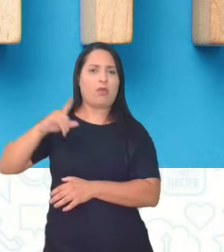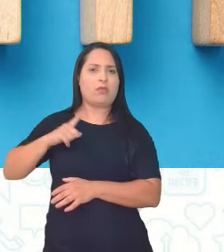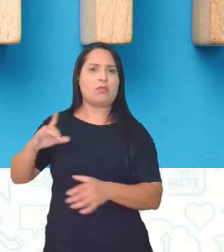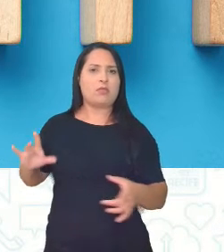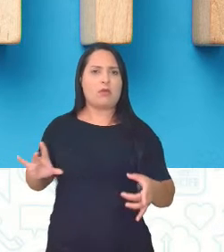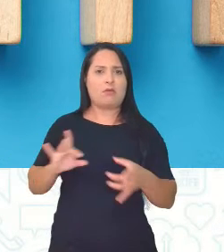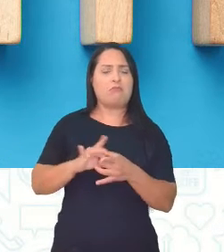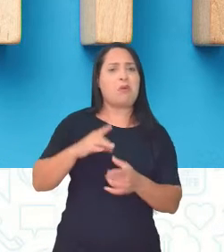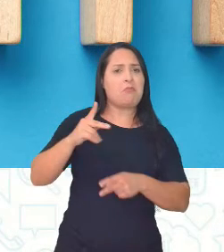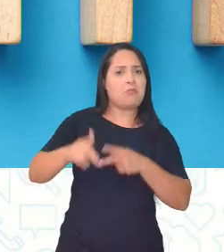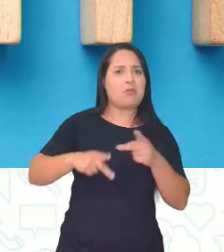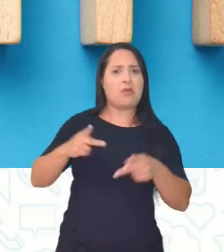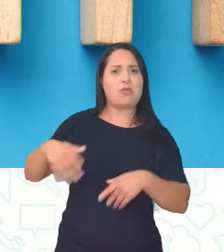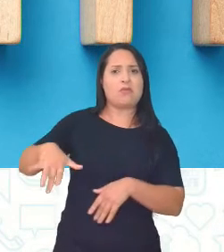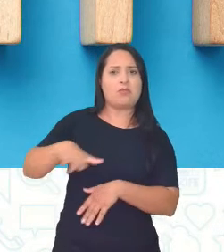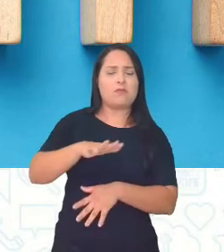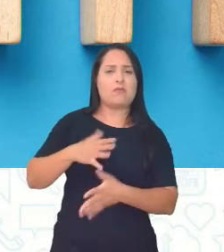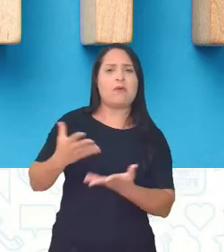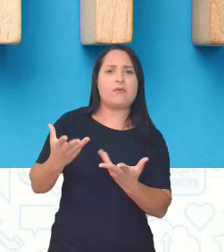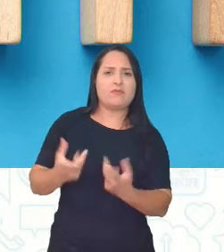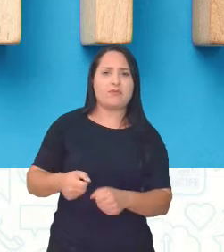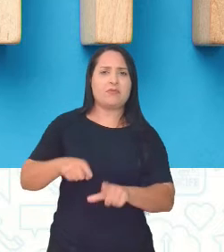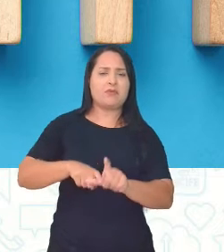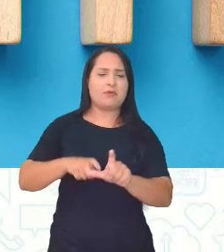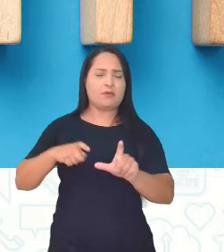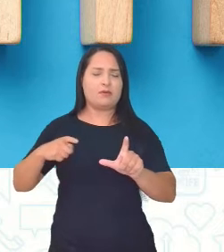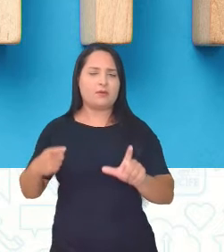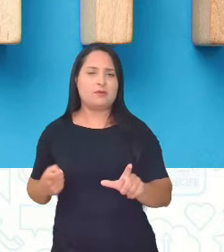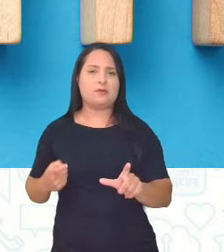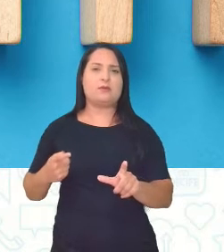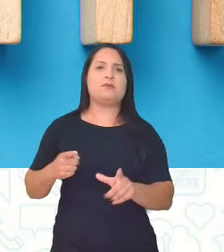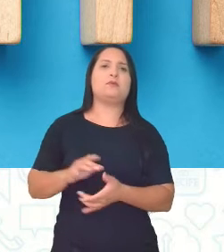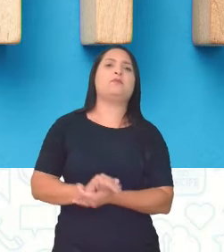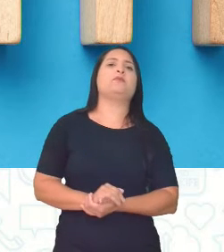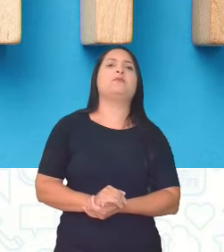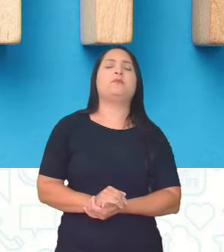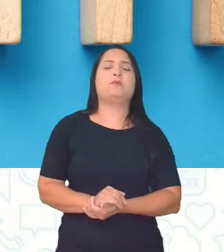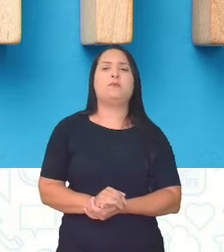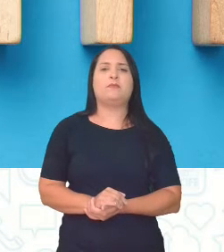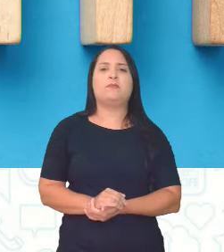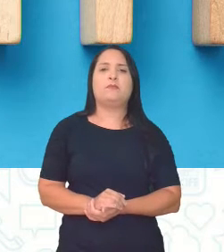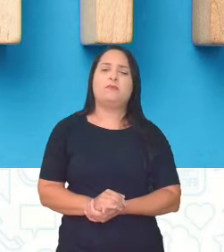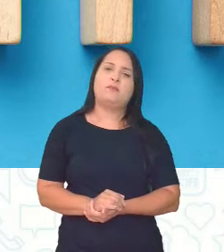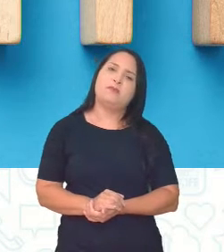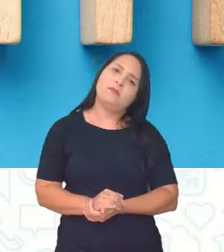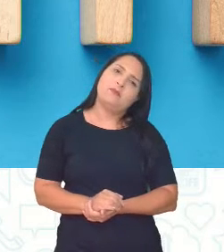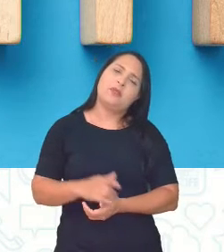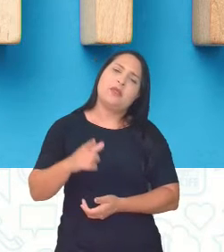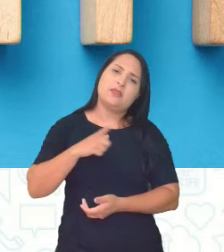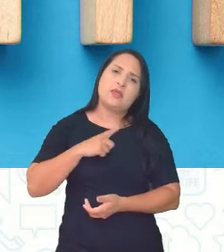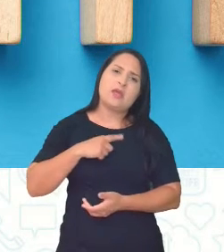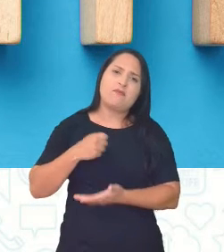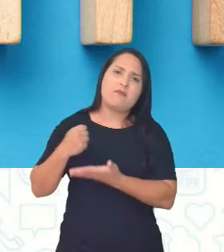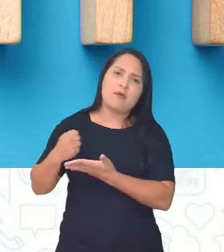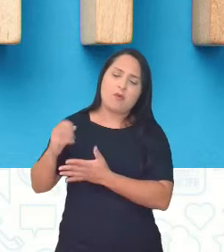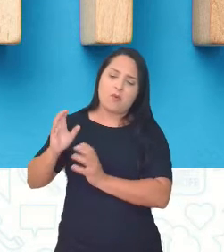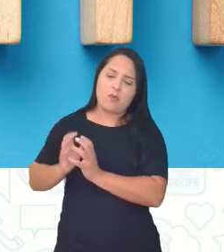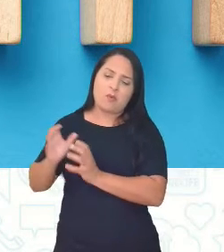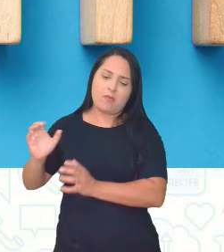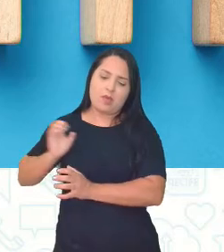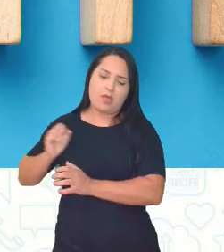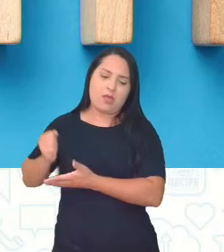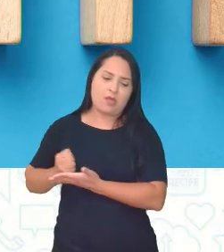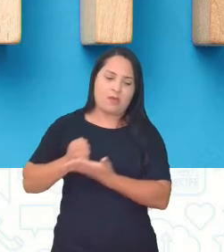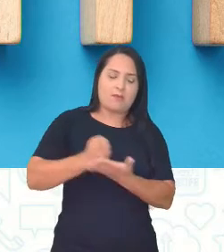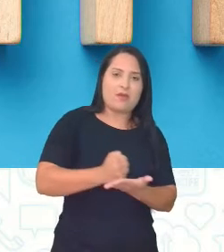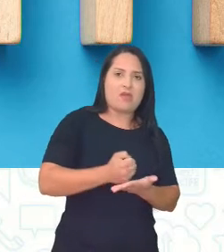grande popularidade, né, no período ali da independência, ele teve um grande apoio da elite, agora a elite